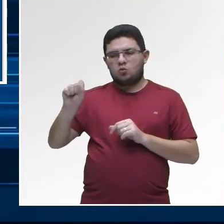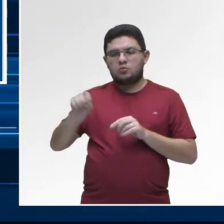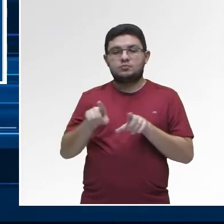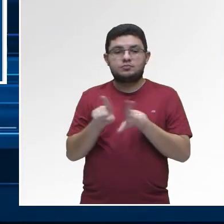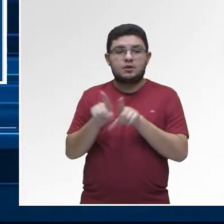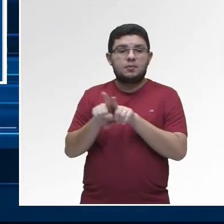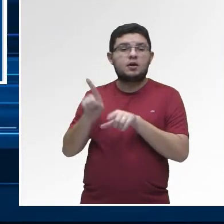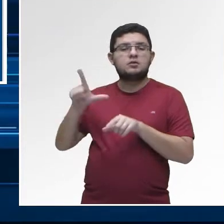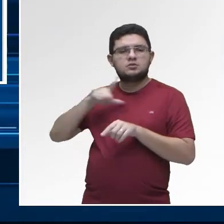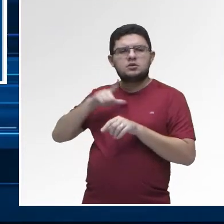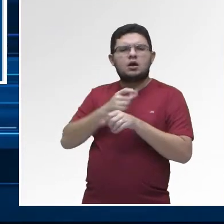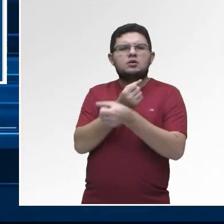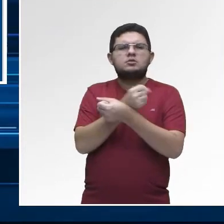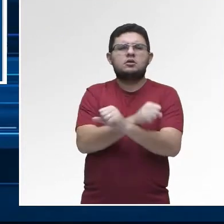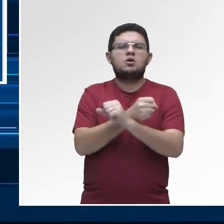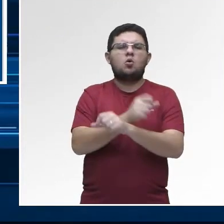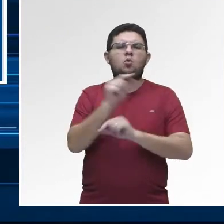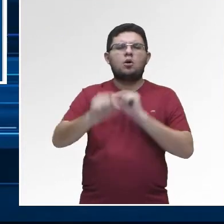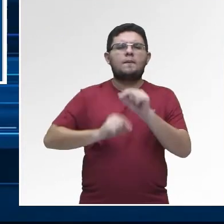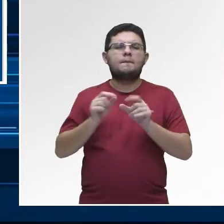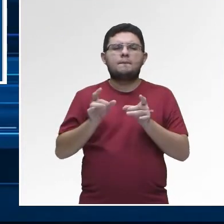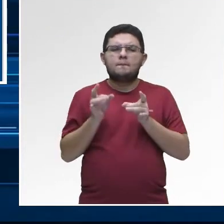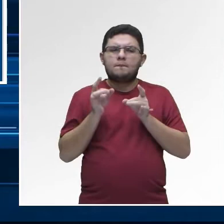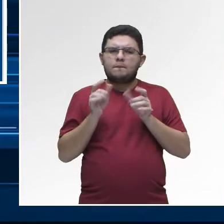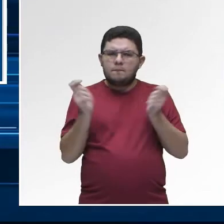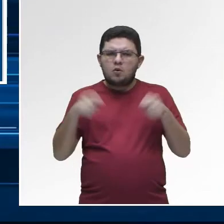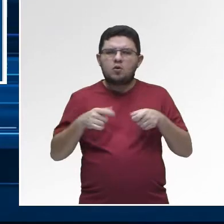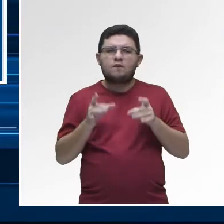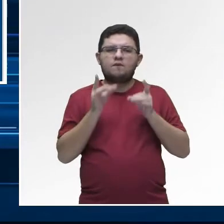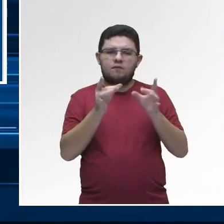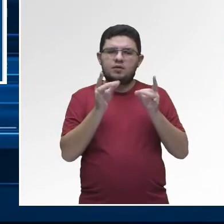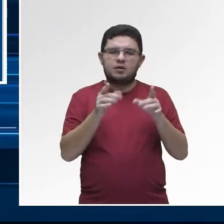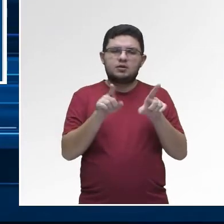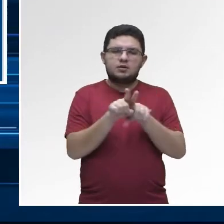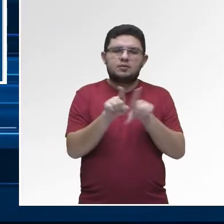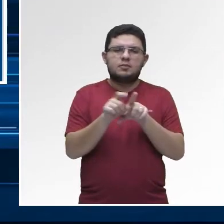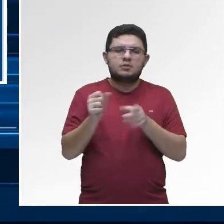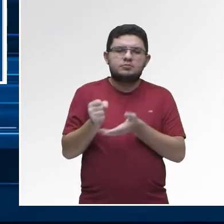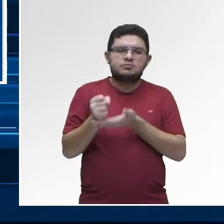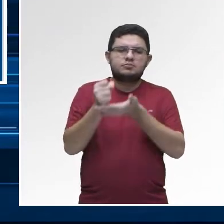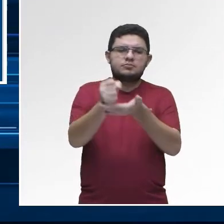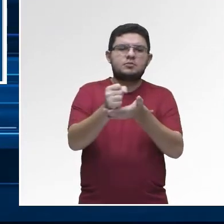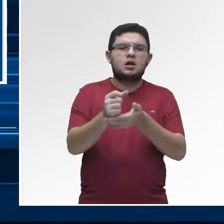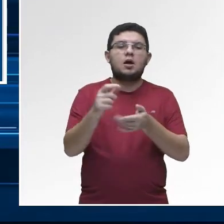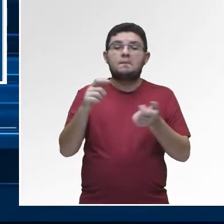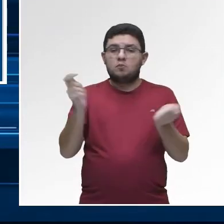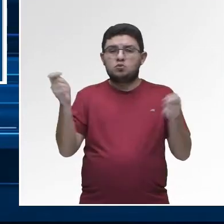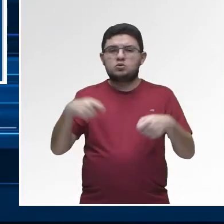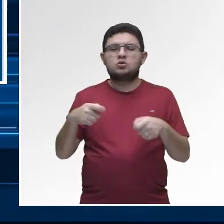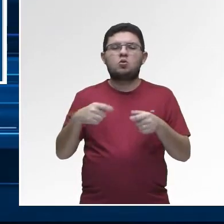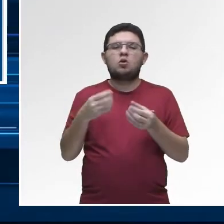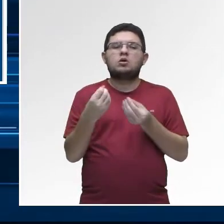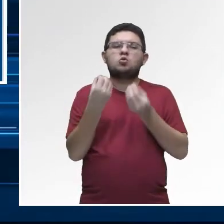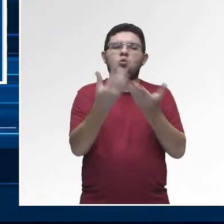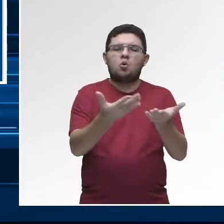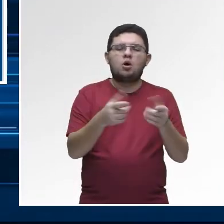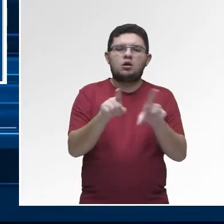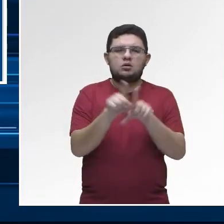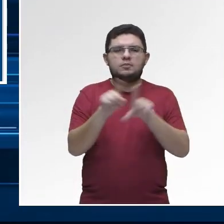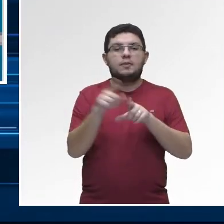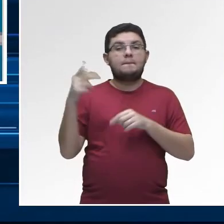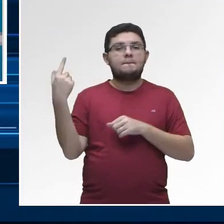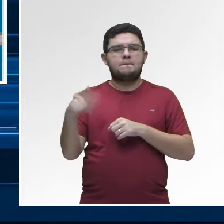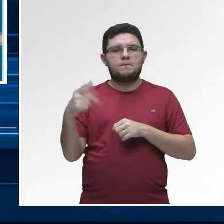maioria fazia serviços domésticos nas habitações dos senhores. Então, diferentemente daquela mão de obra que nós tínhamos no escravismo,